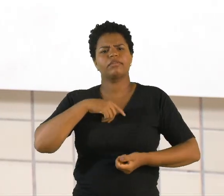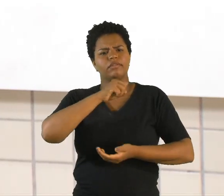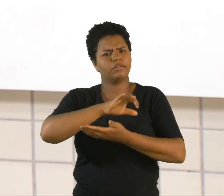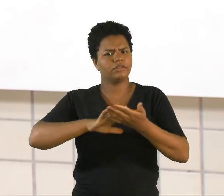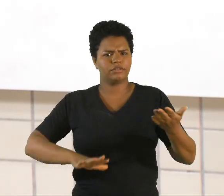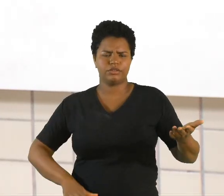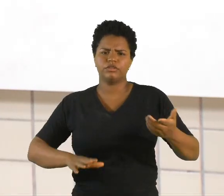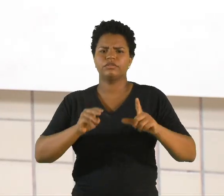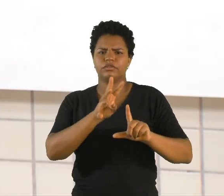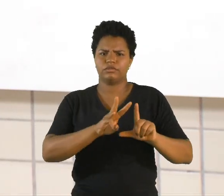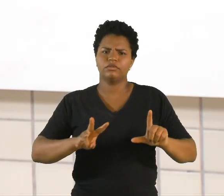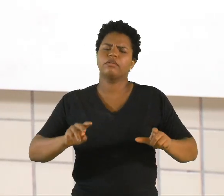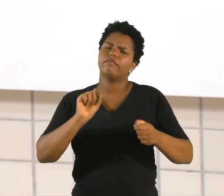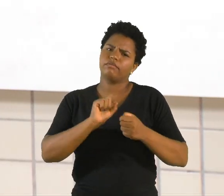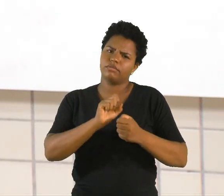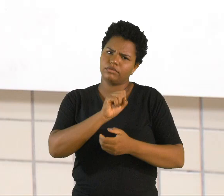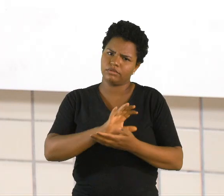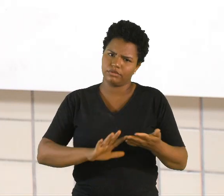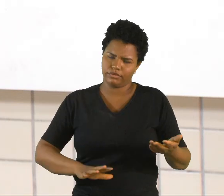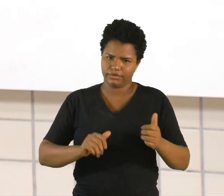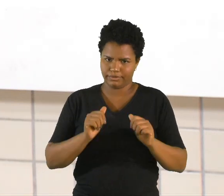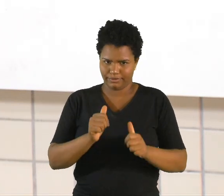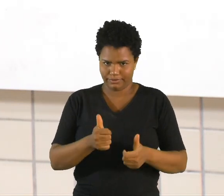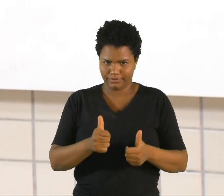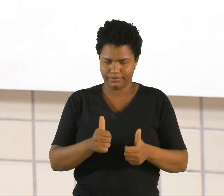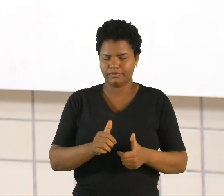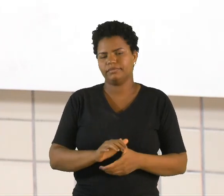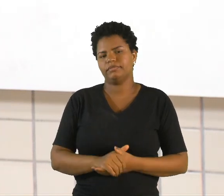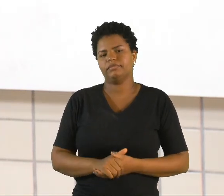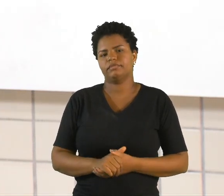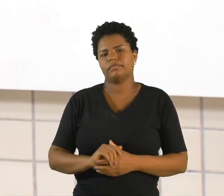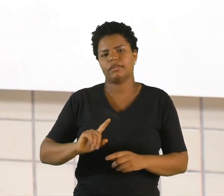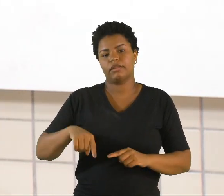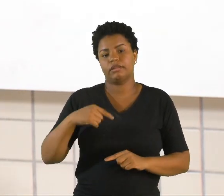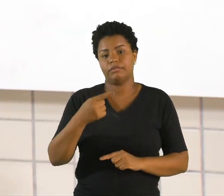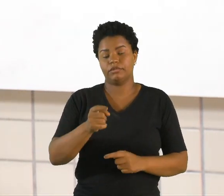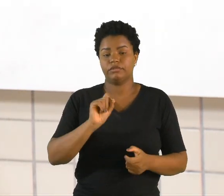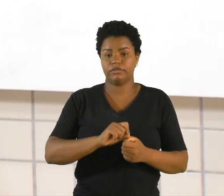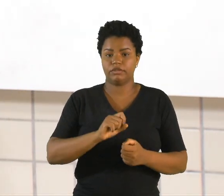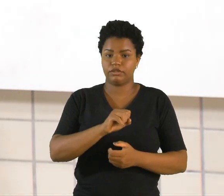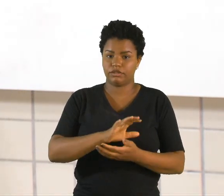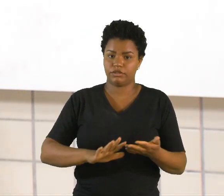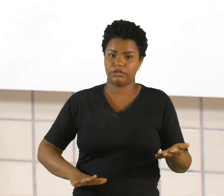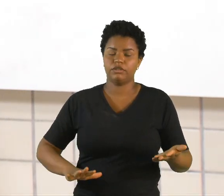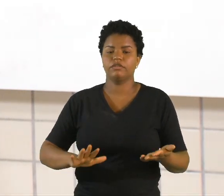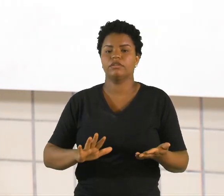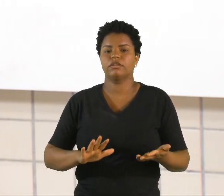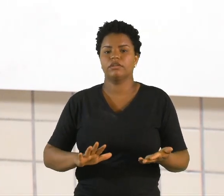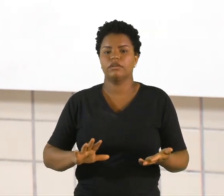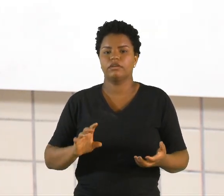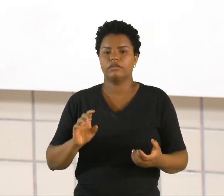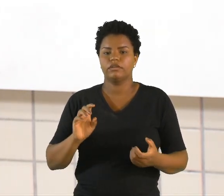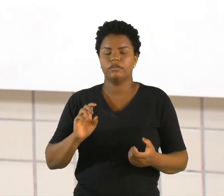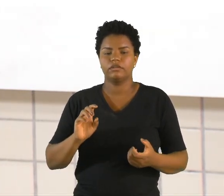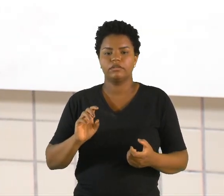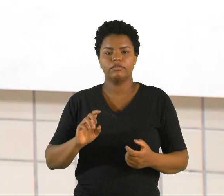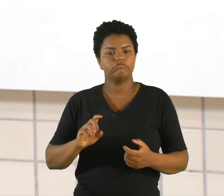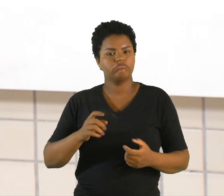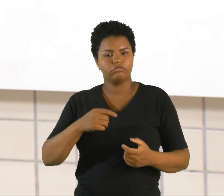portal, façam as atividades, beleza? E depois que fizer as atividades online, aí você vai lá e faça